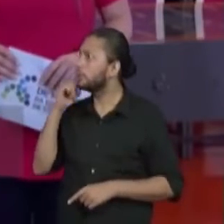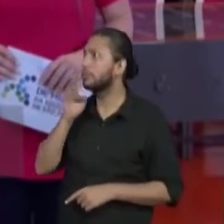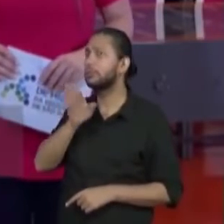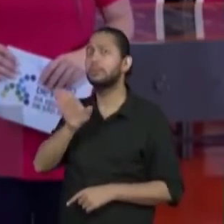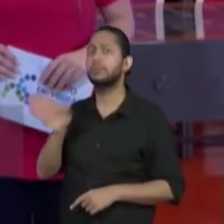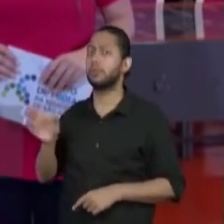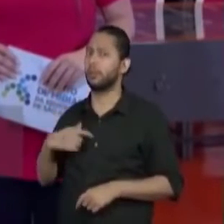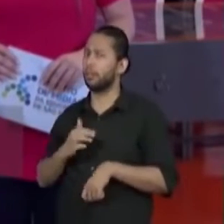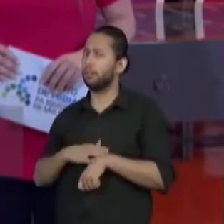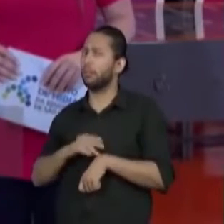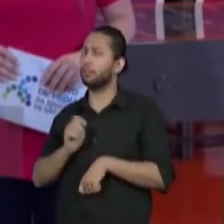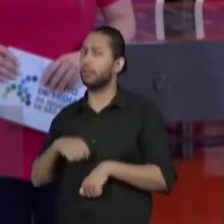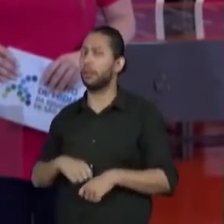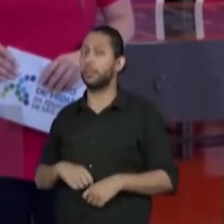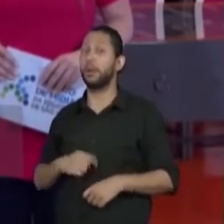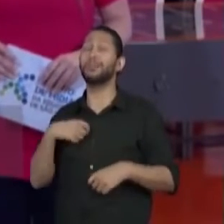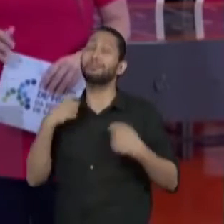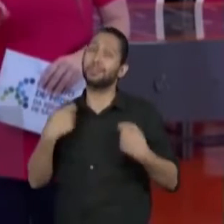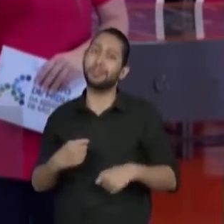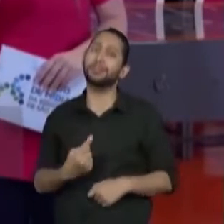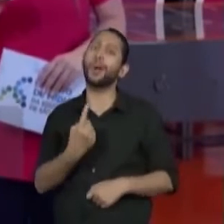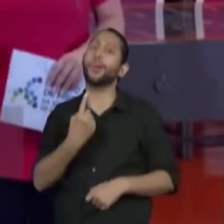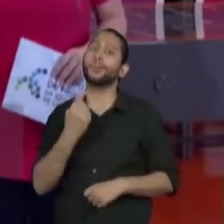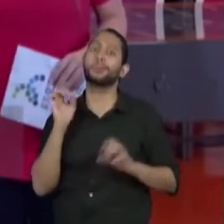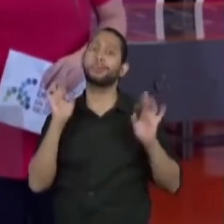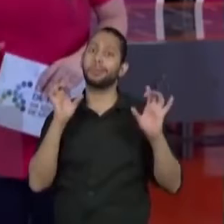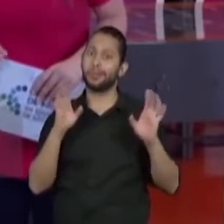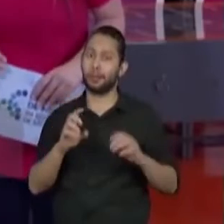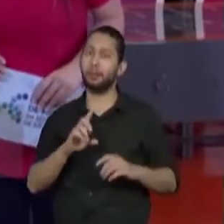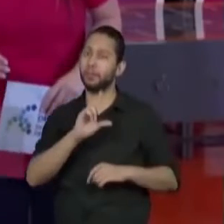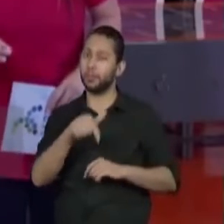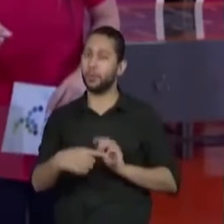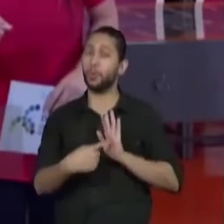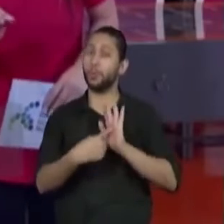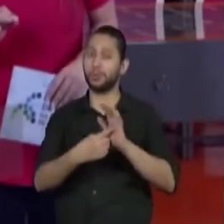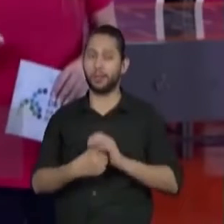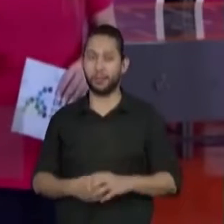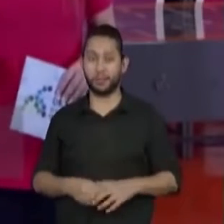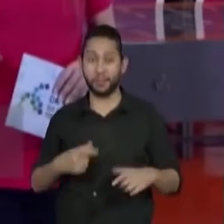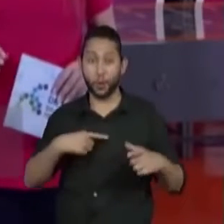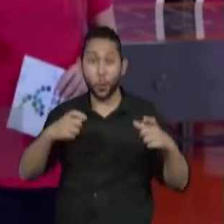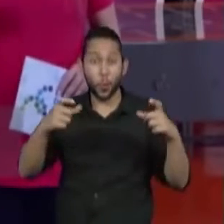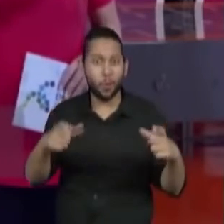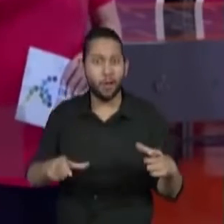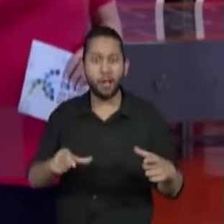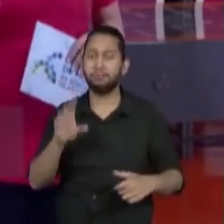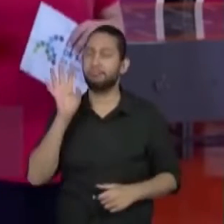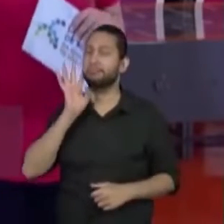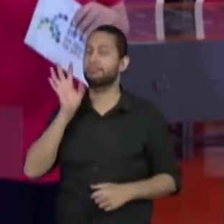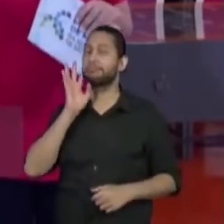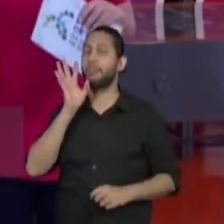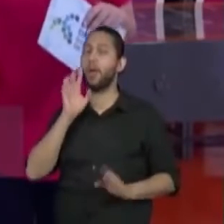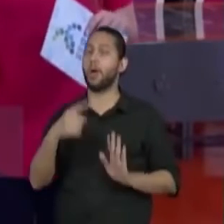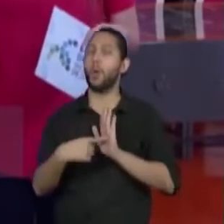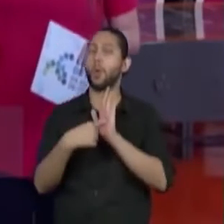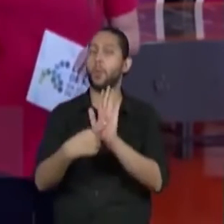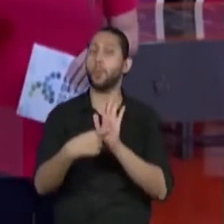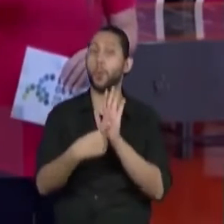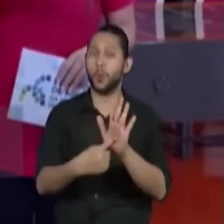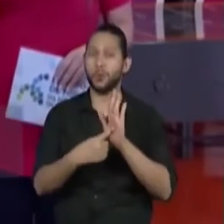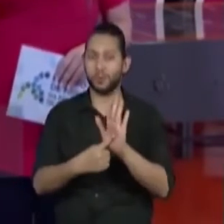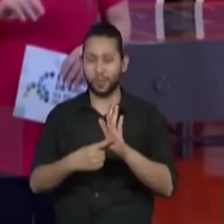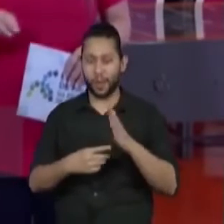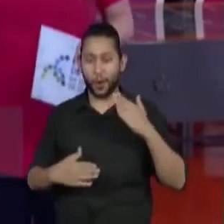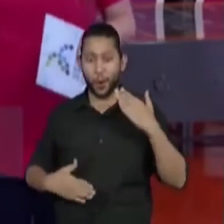ainda tem um movimento aí para fazer, não é? Sim, daqui a pouco nós iremos numa sala super legal falar um pouco sobre